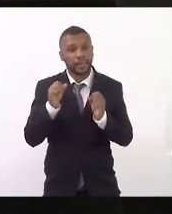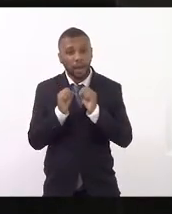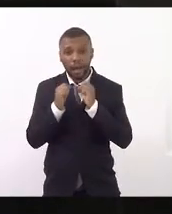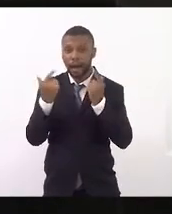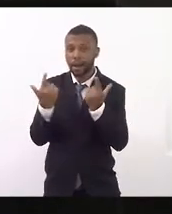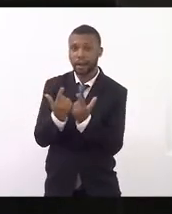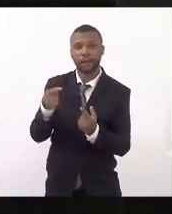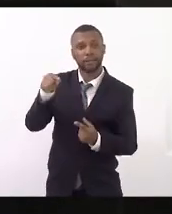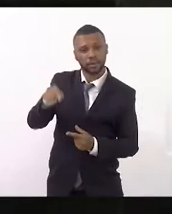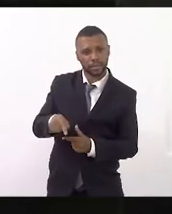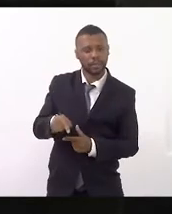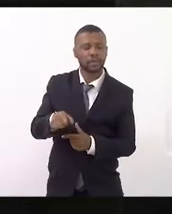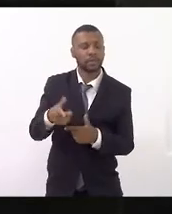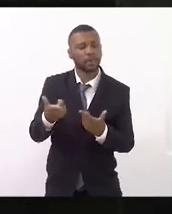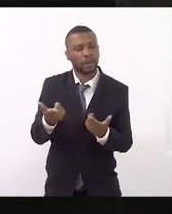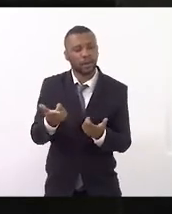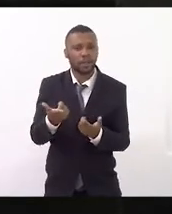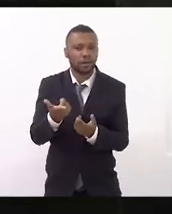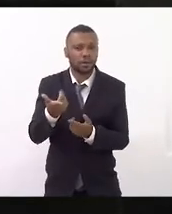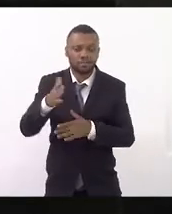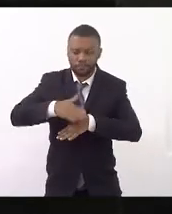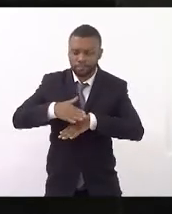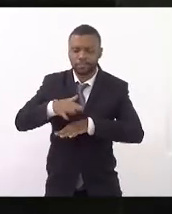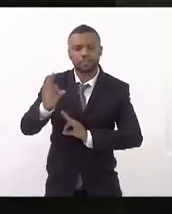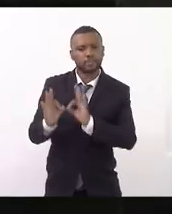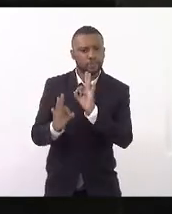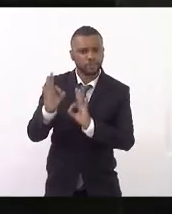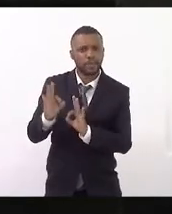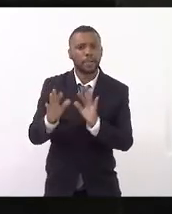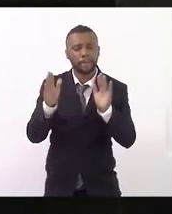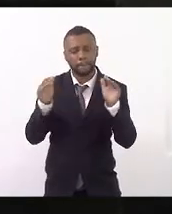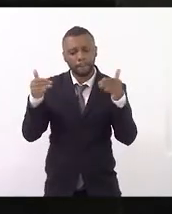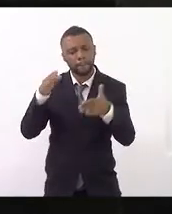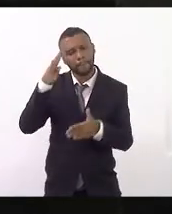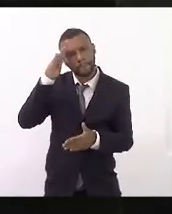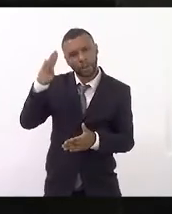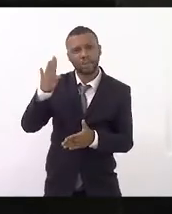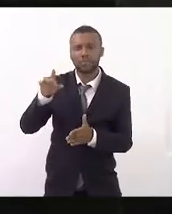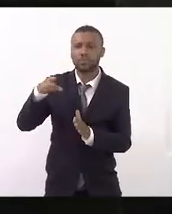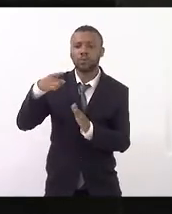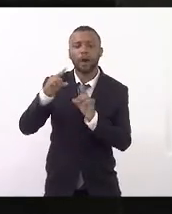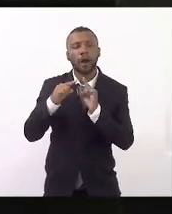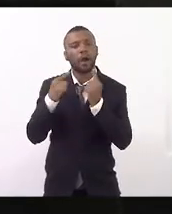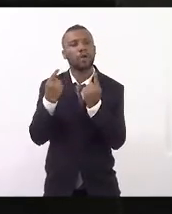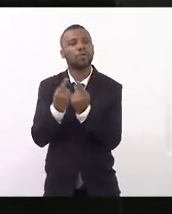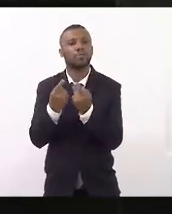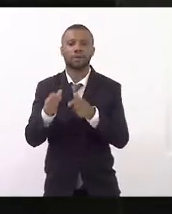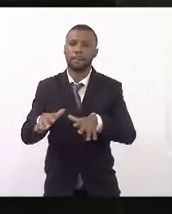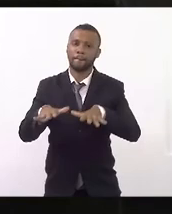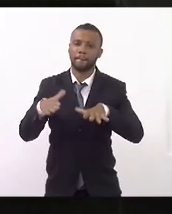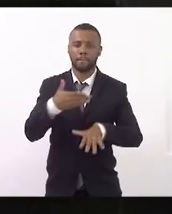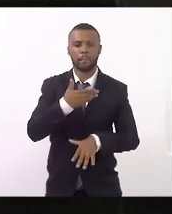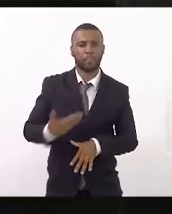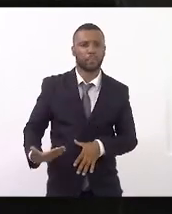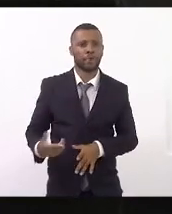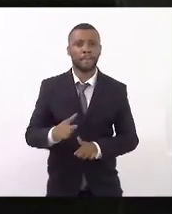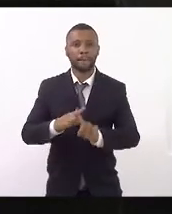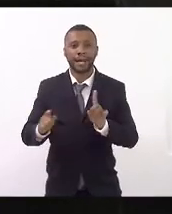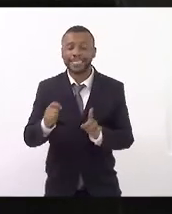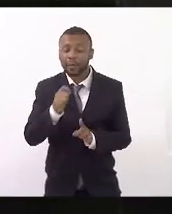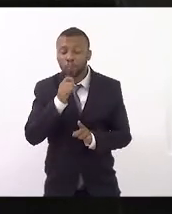casa vai fazer, em especial com as audiências públicas, mas não tem